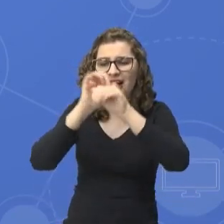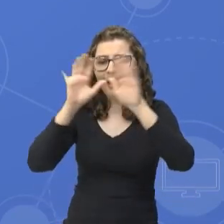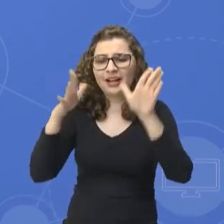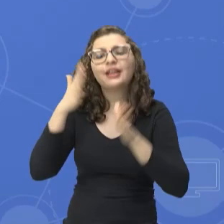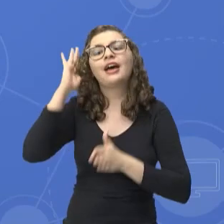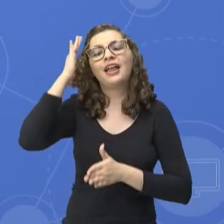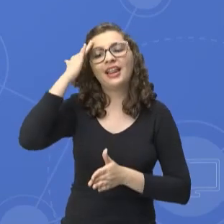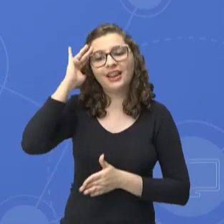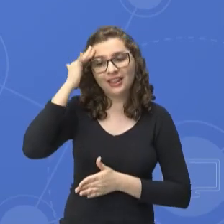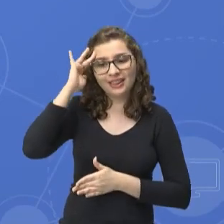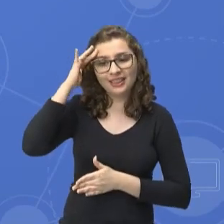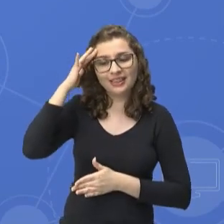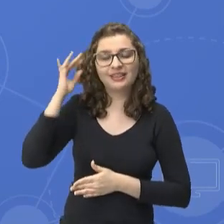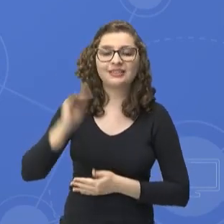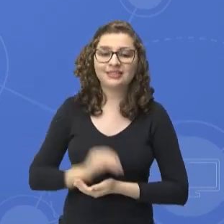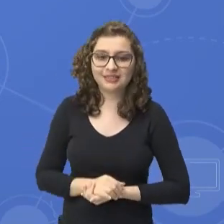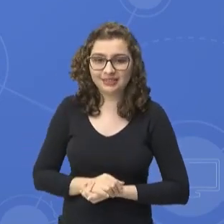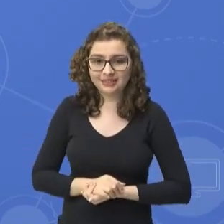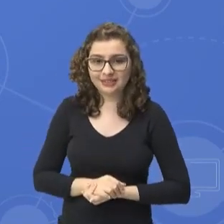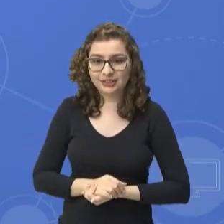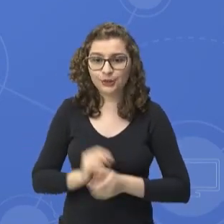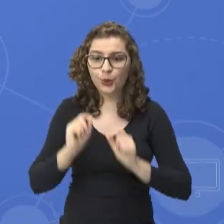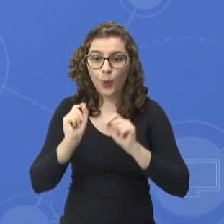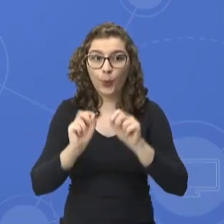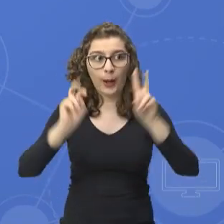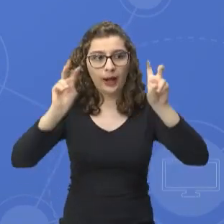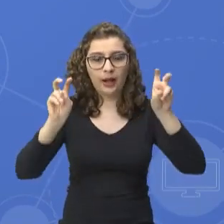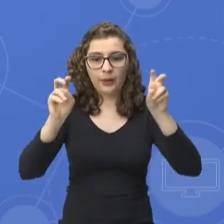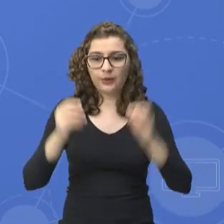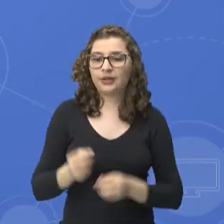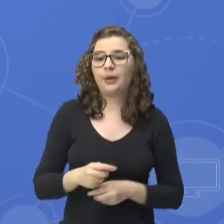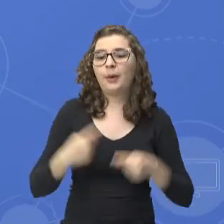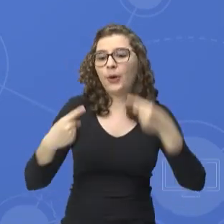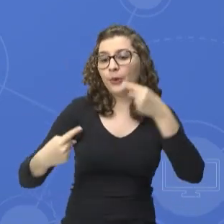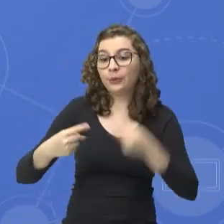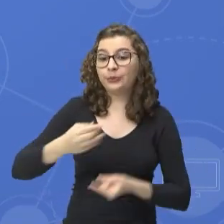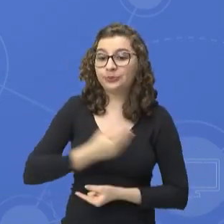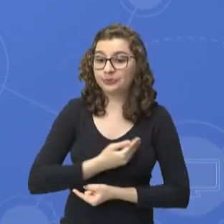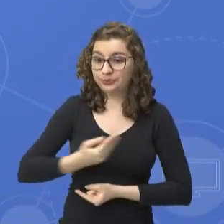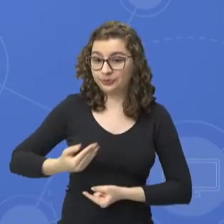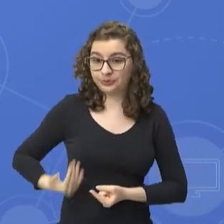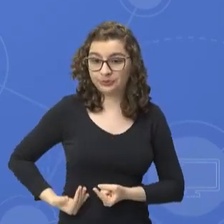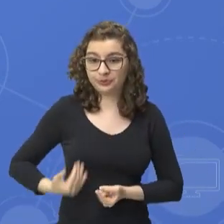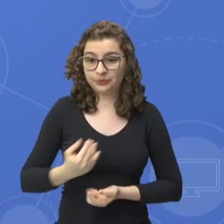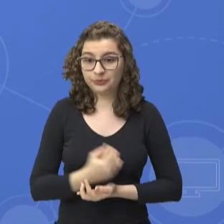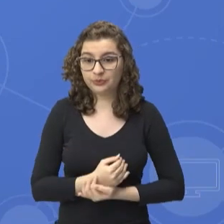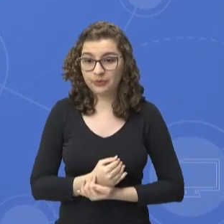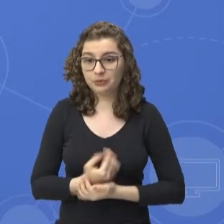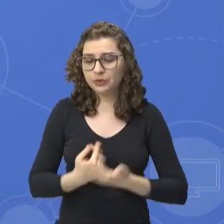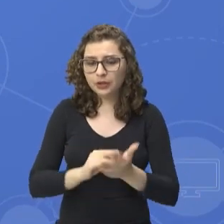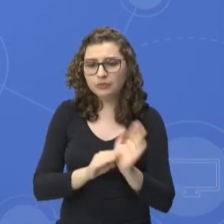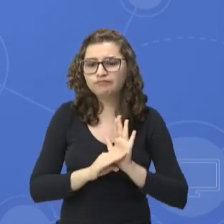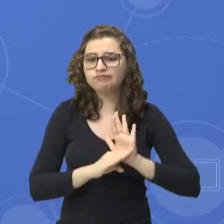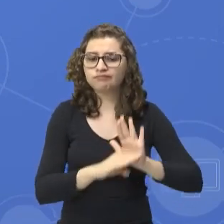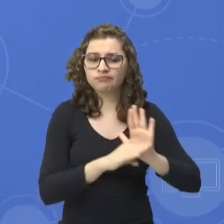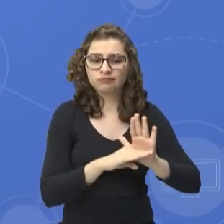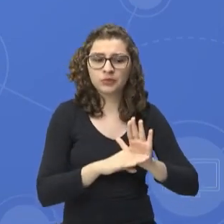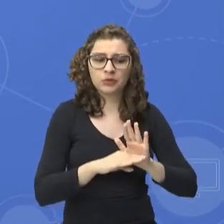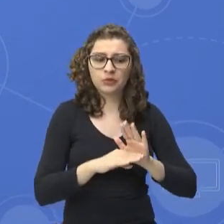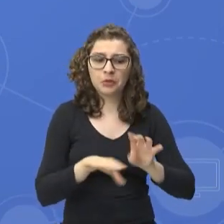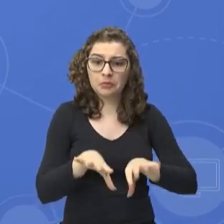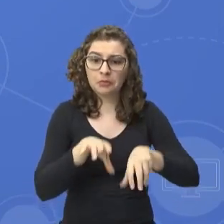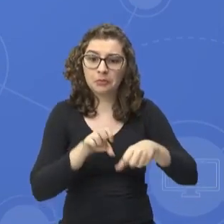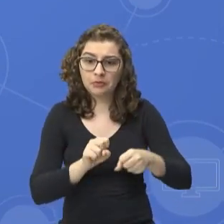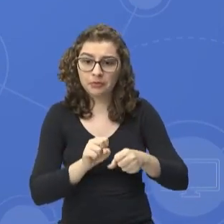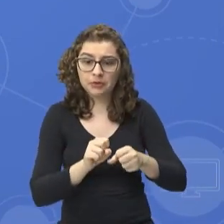entendimento, de compreensão do que são as políticas públicas, né, porque a política pública contribui para a formação